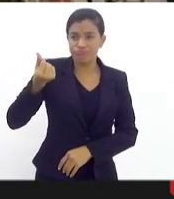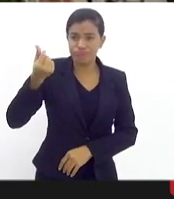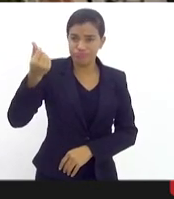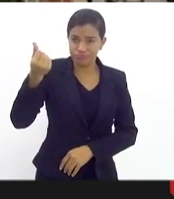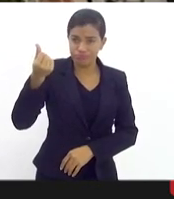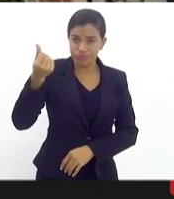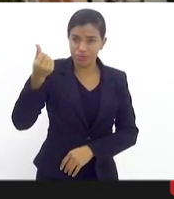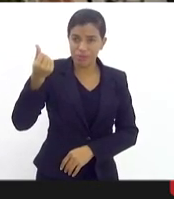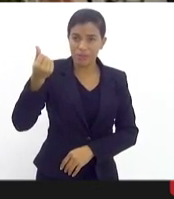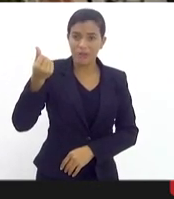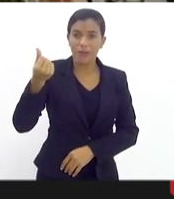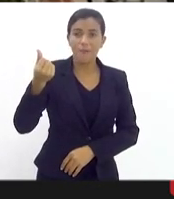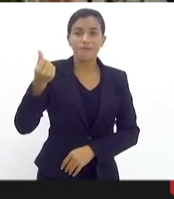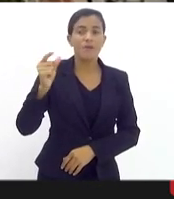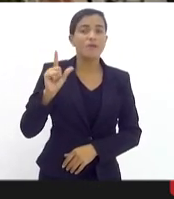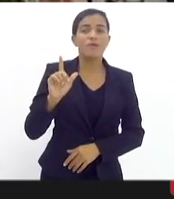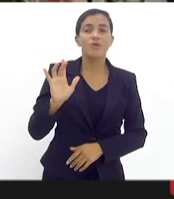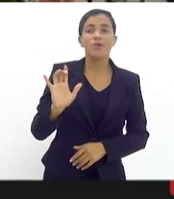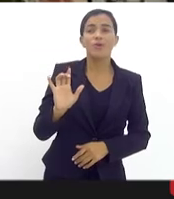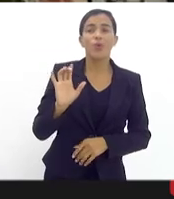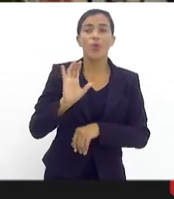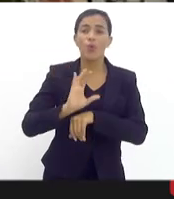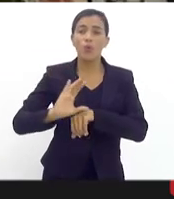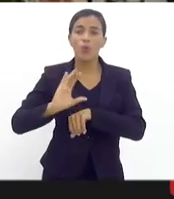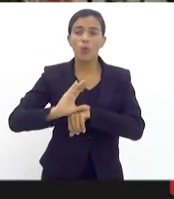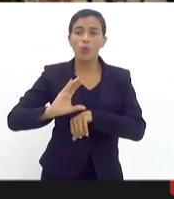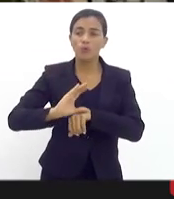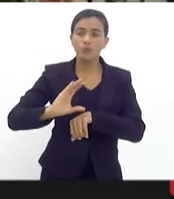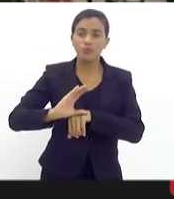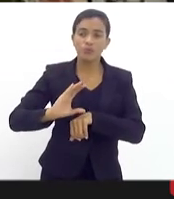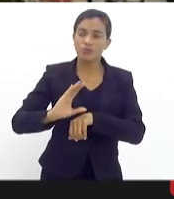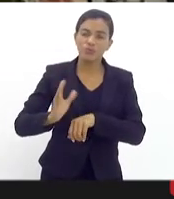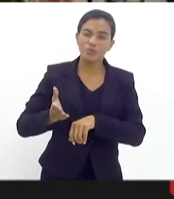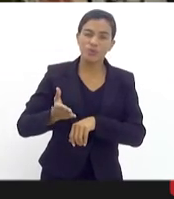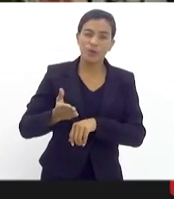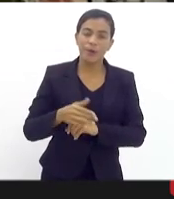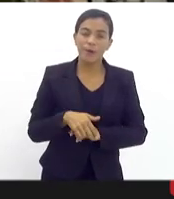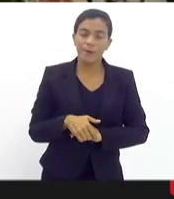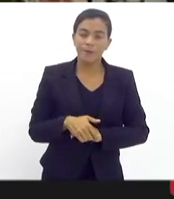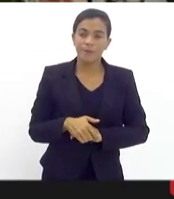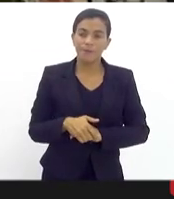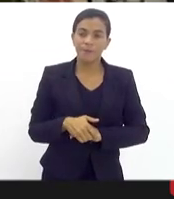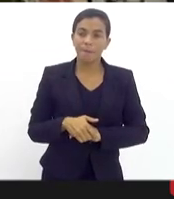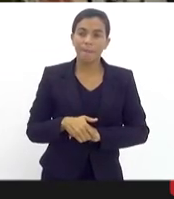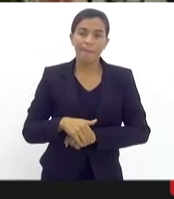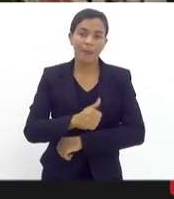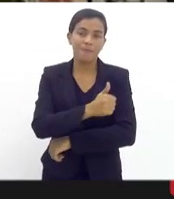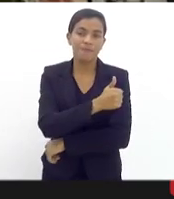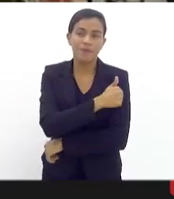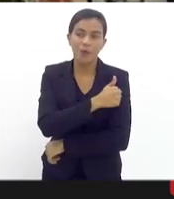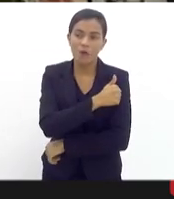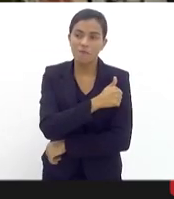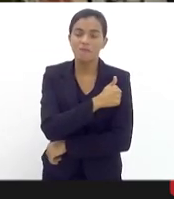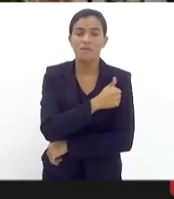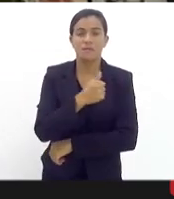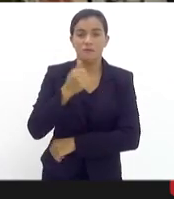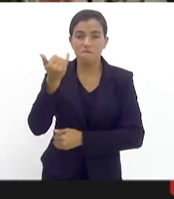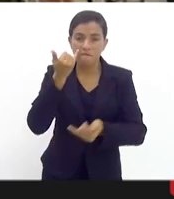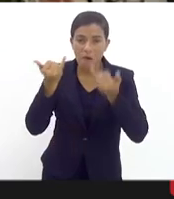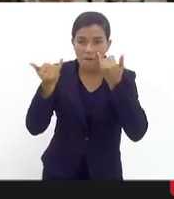e fiz um trabalho sobre o curso de alfabetização de mídia e